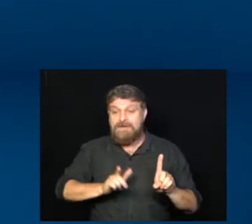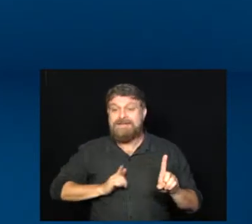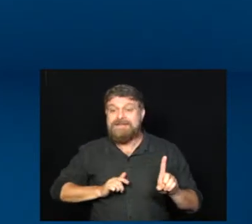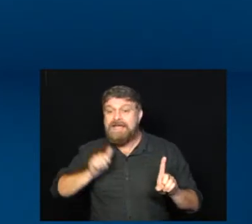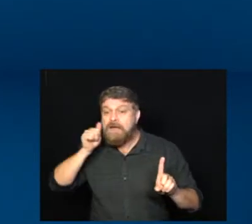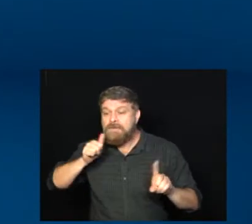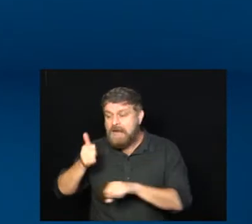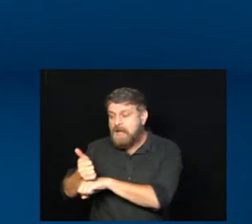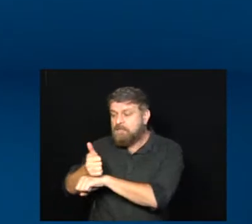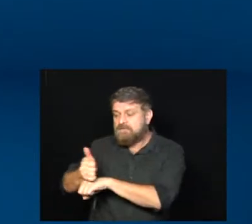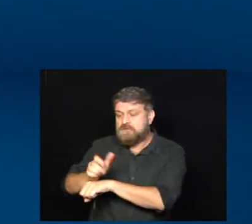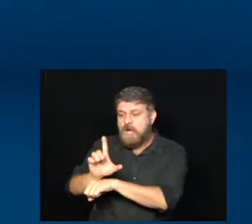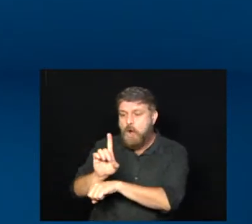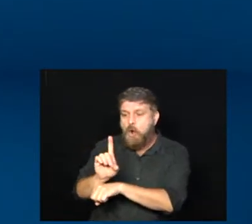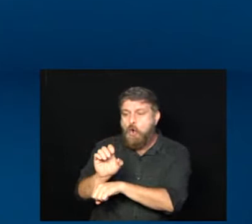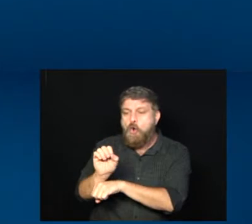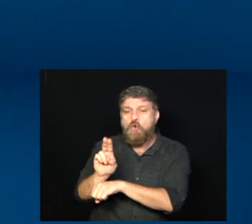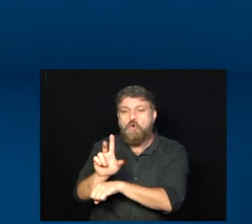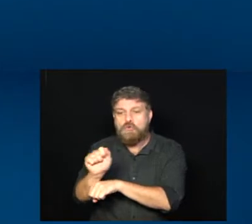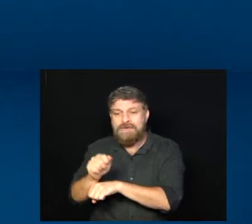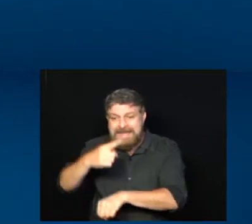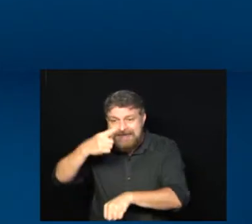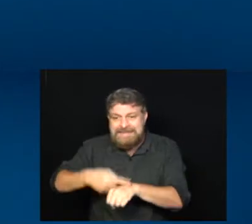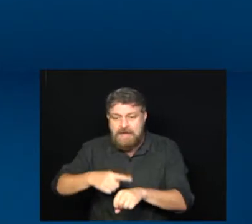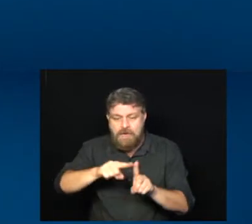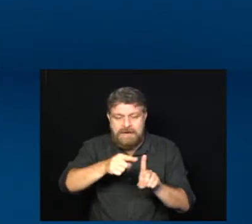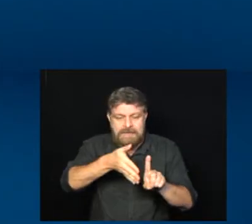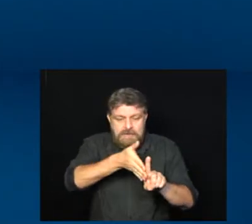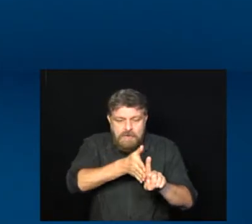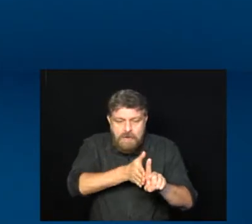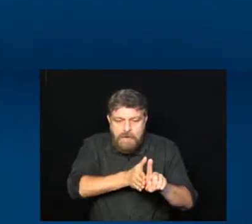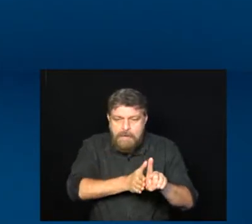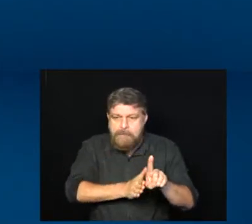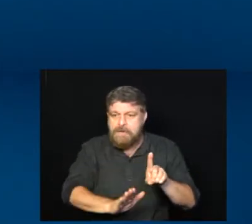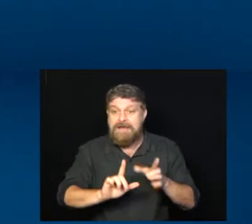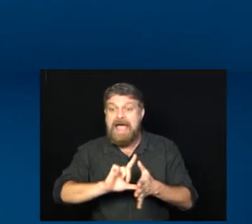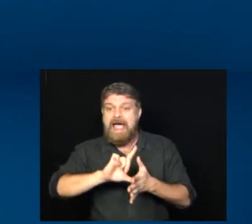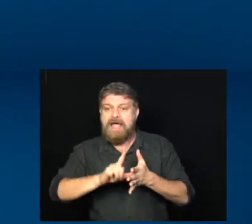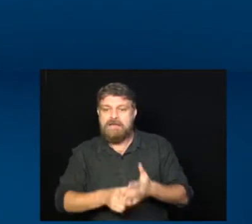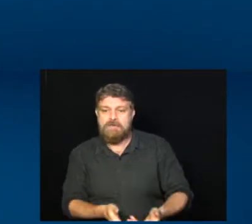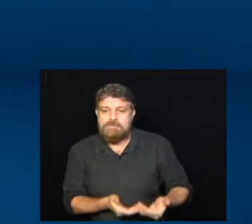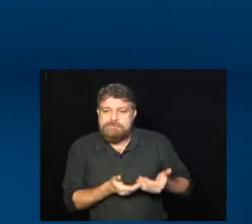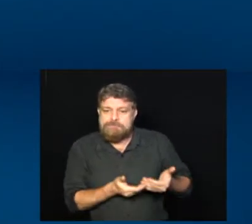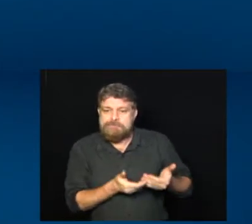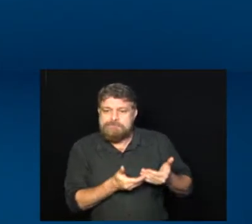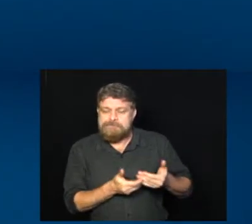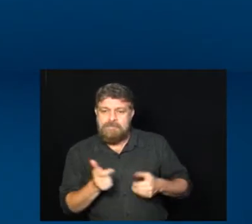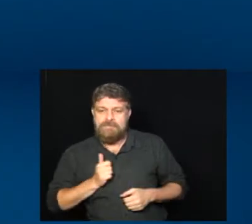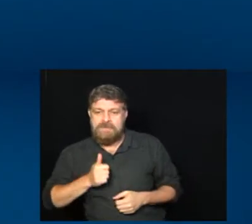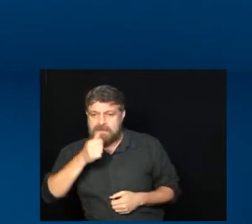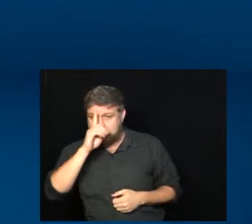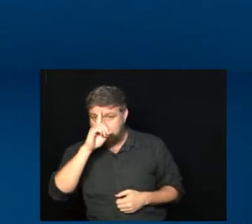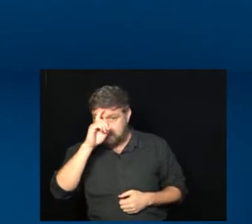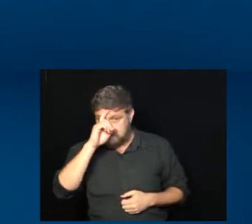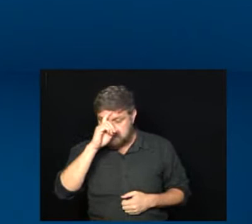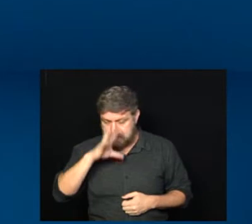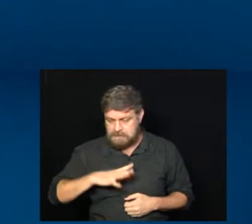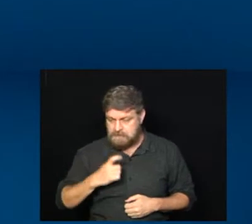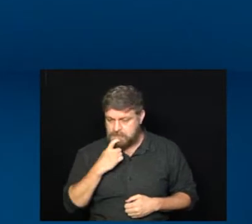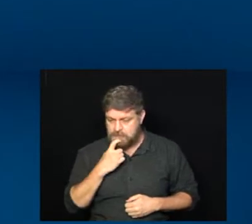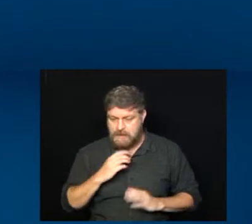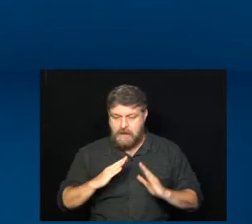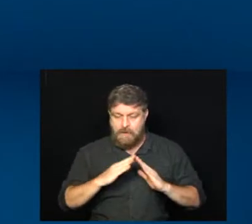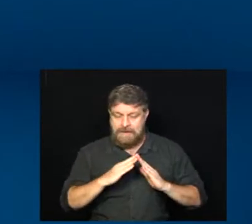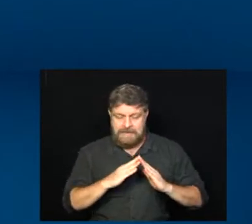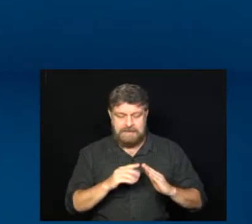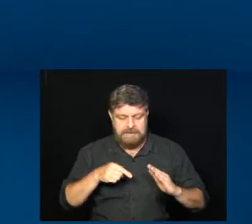doulas durante o período de trabalho de parto, parto e pós-parto imediato em maternidades, casas de parto